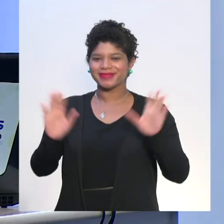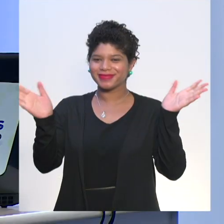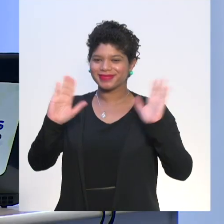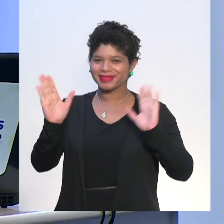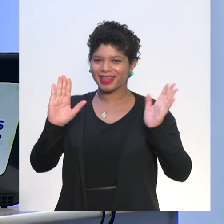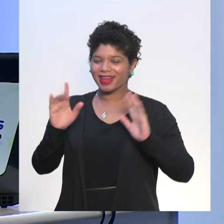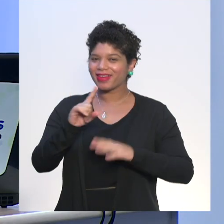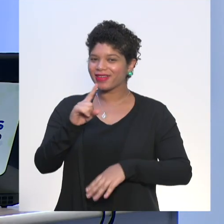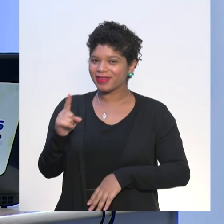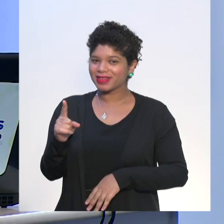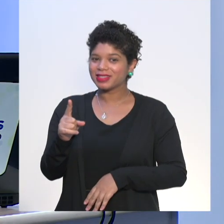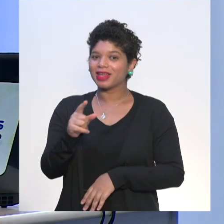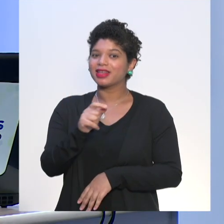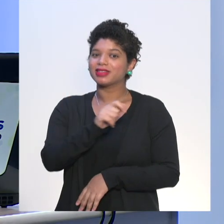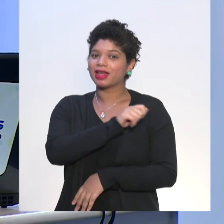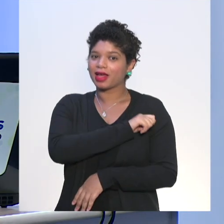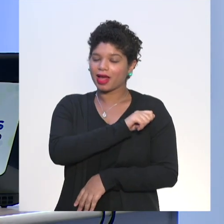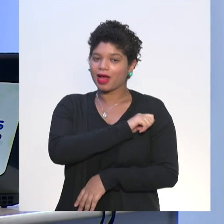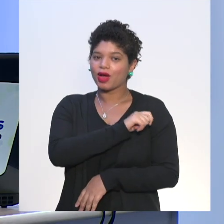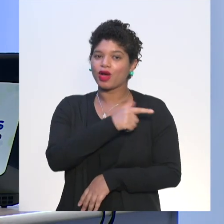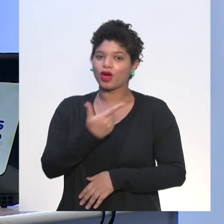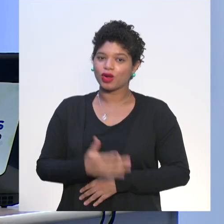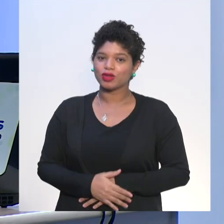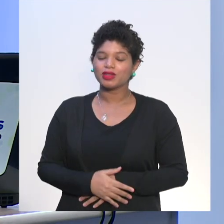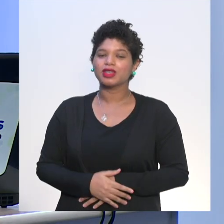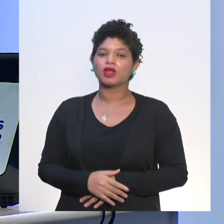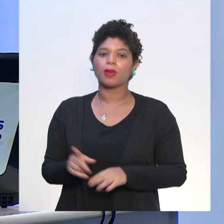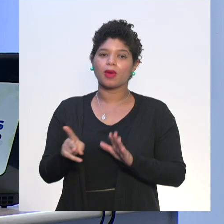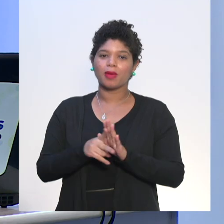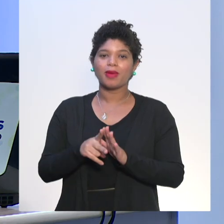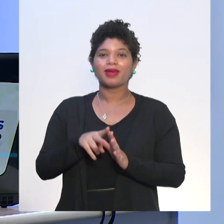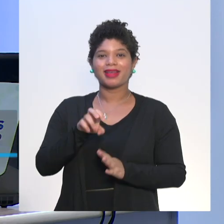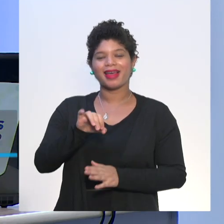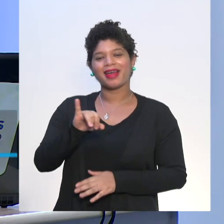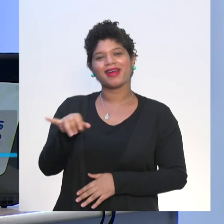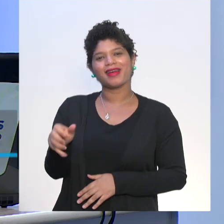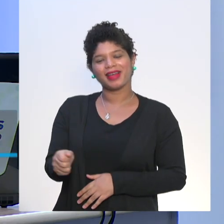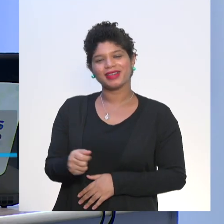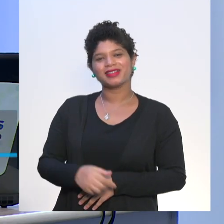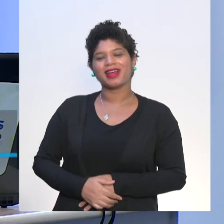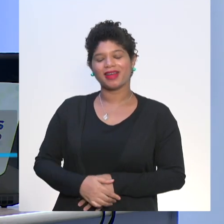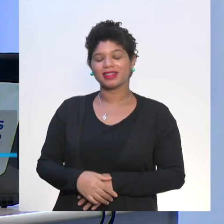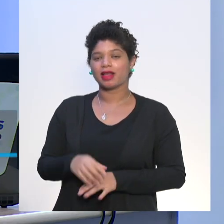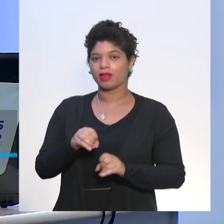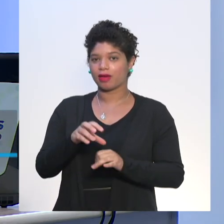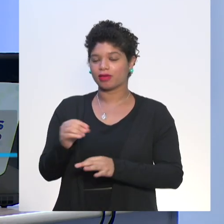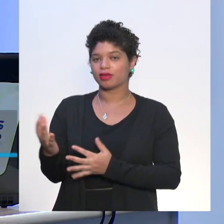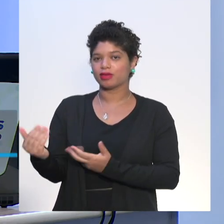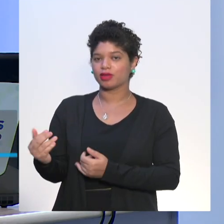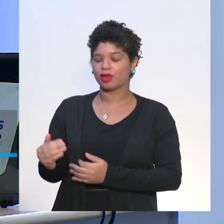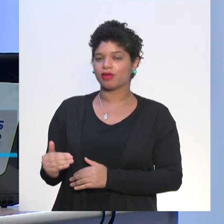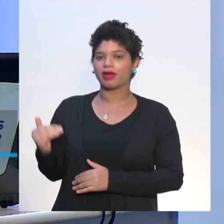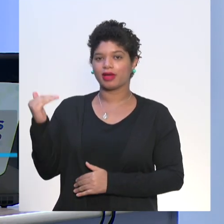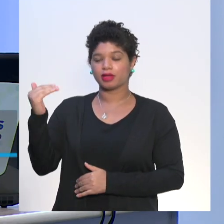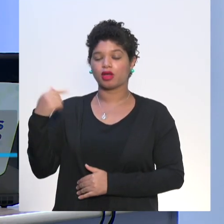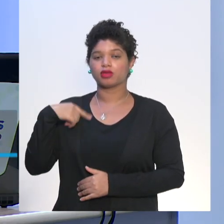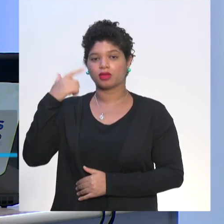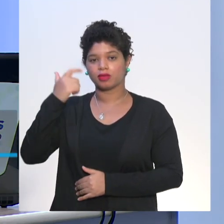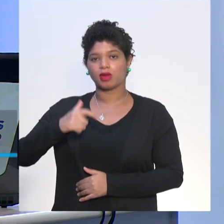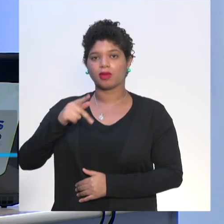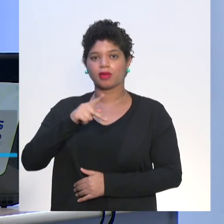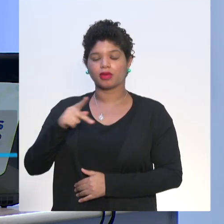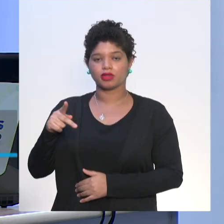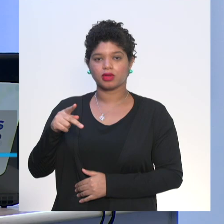Olá, estudantes do primeiro termo da Educação de Jovens e Adultos. Eu sou a professora Maria Fernanda, de Filosofia, e